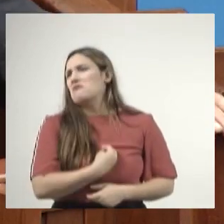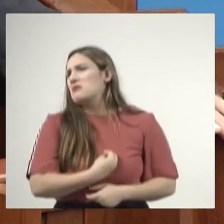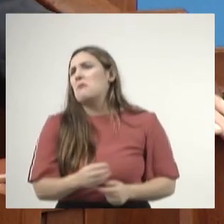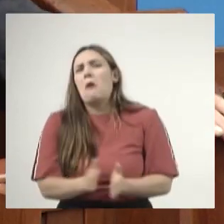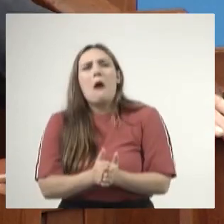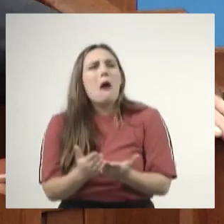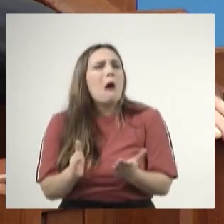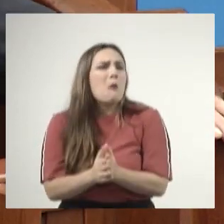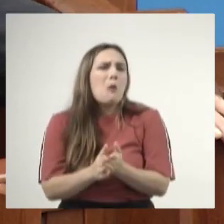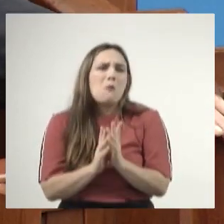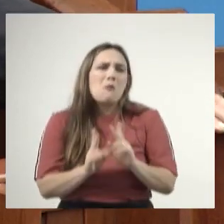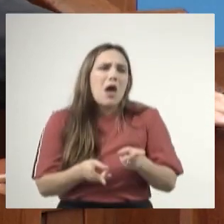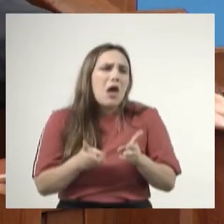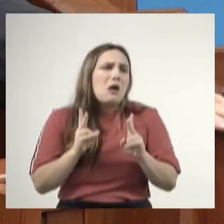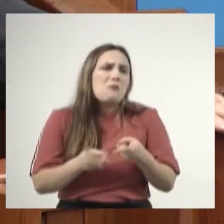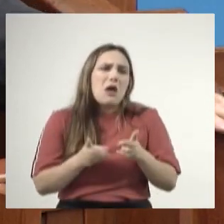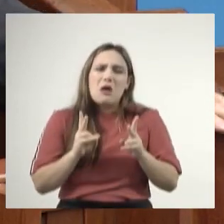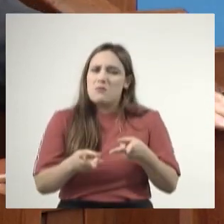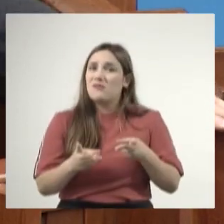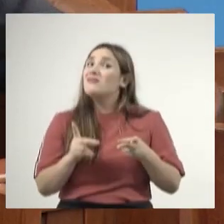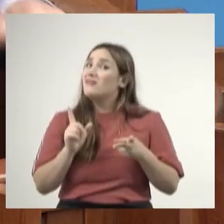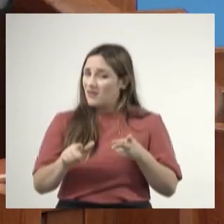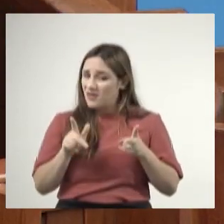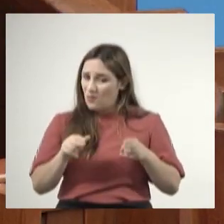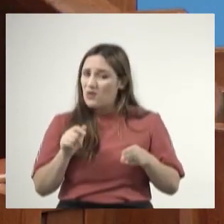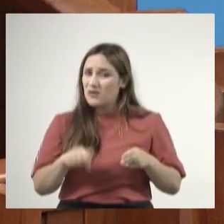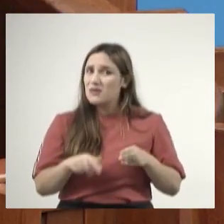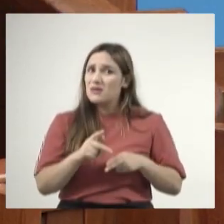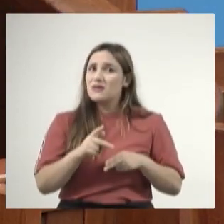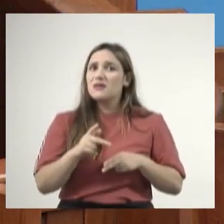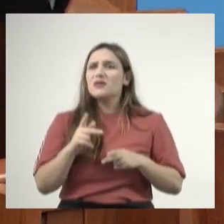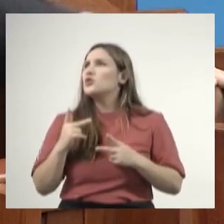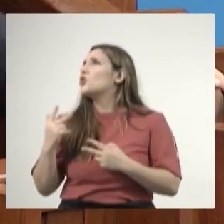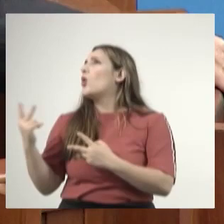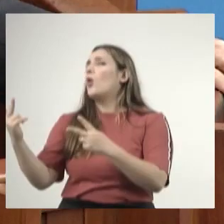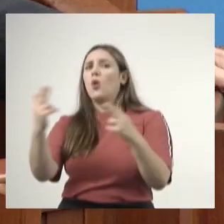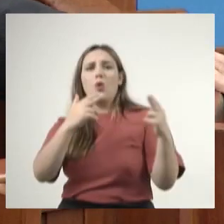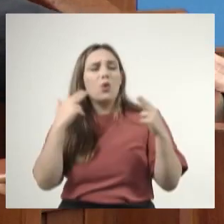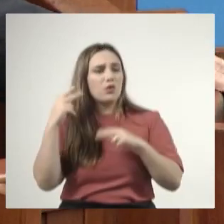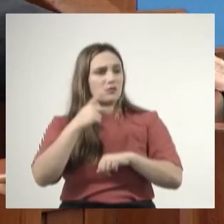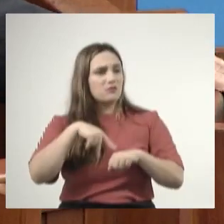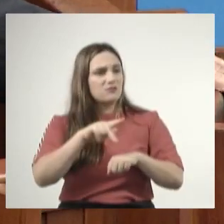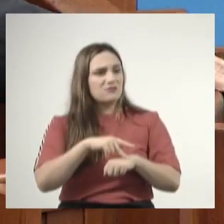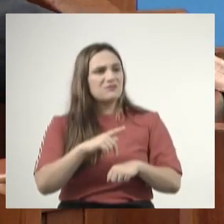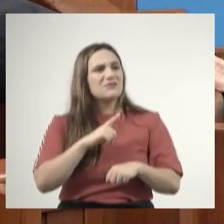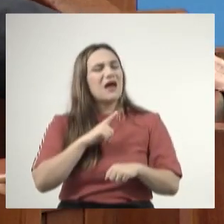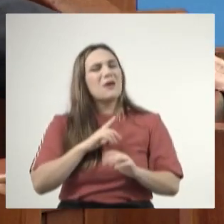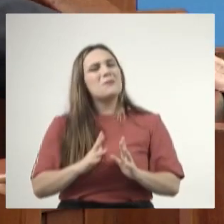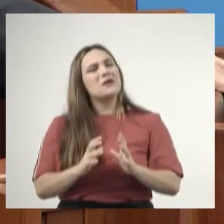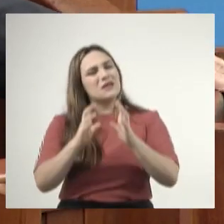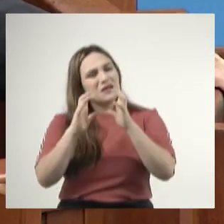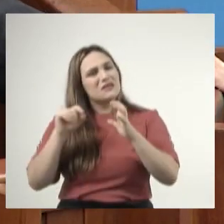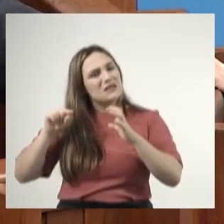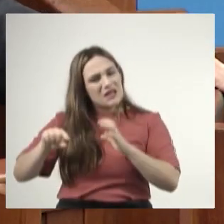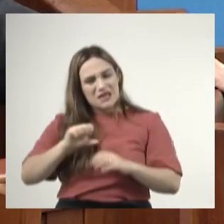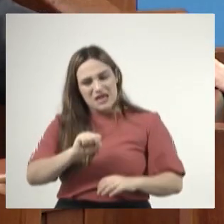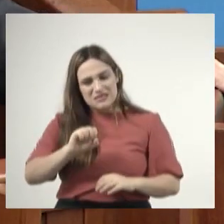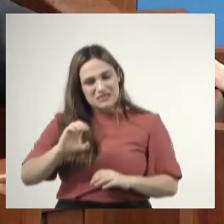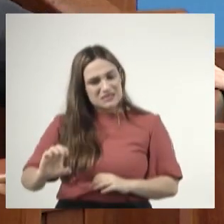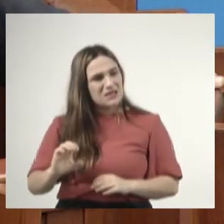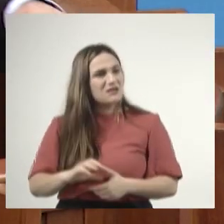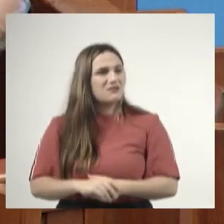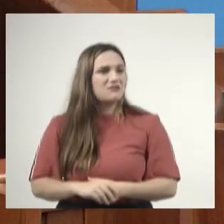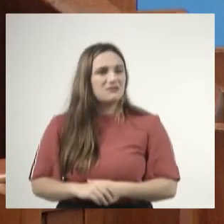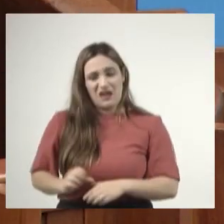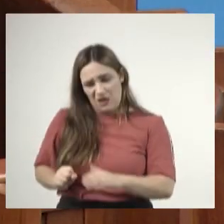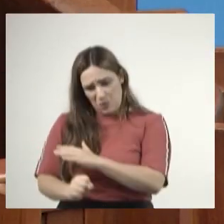que os índios vivem por todo o país. Então está brigando lá por causa de um pedaço de Santa Catarina, vai pôr uma quantidade